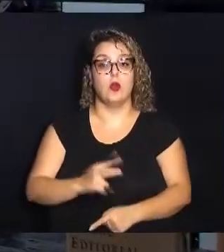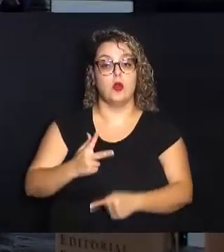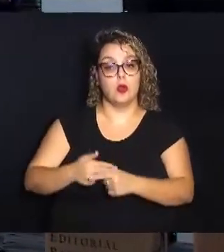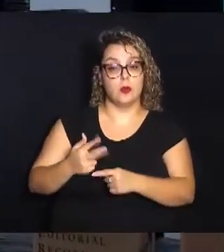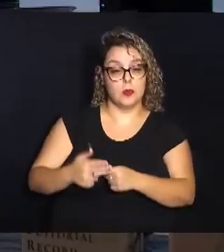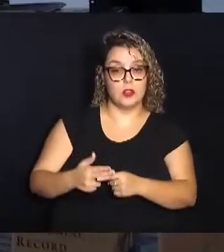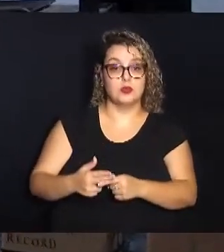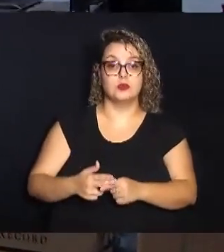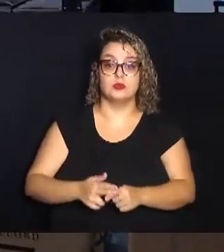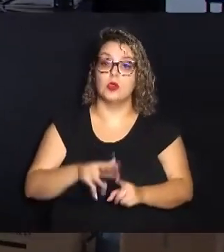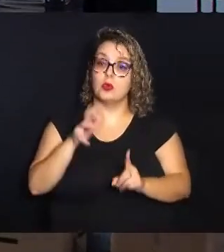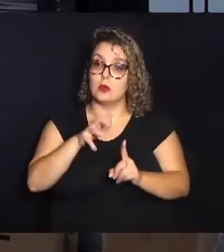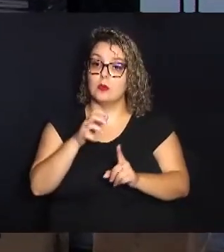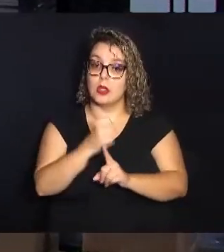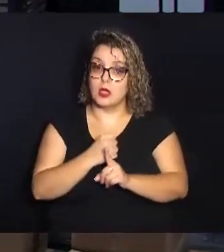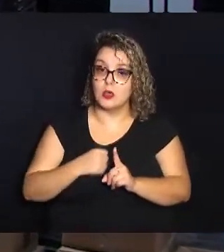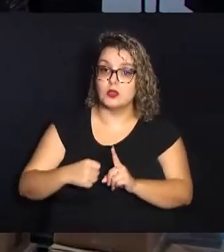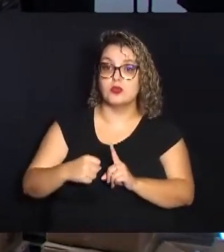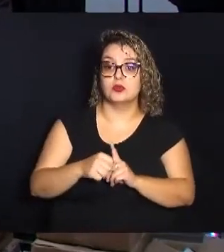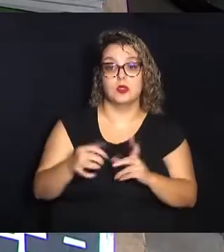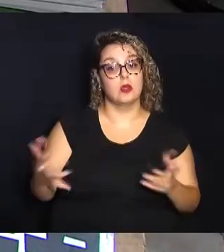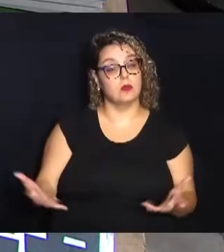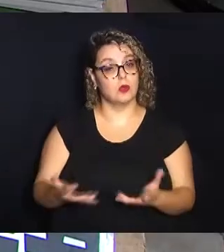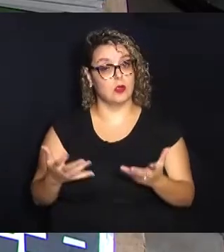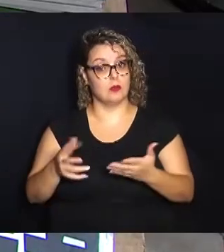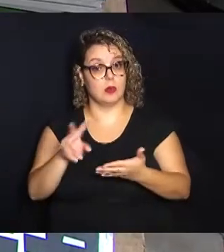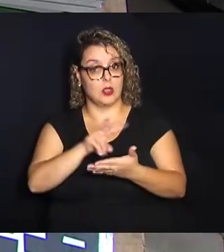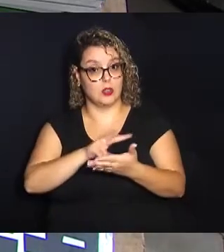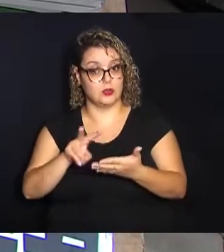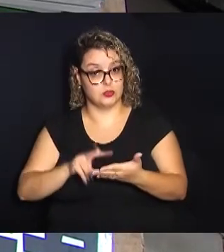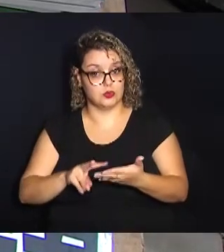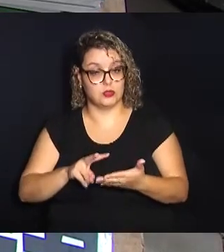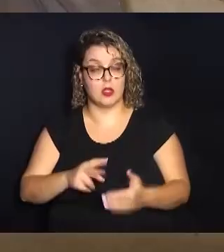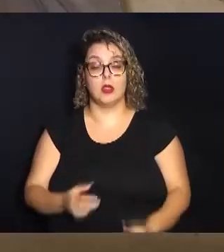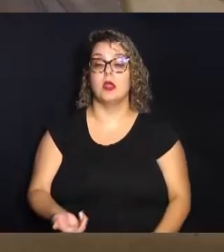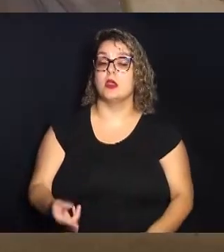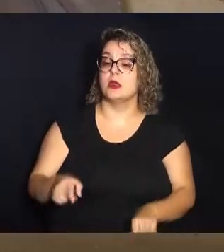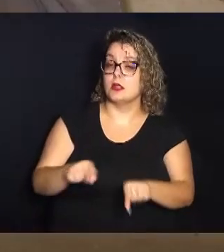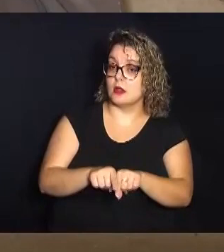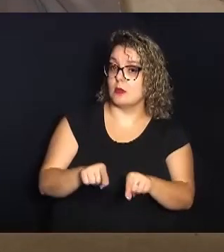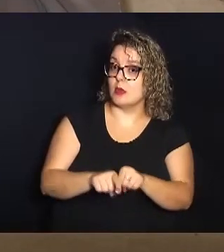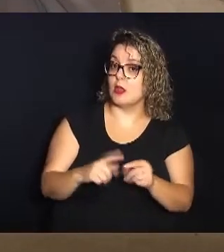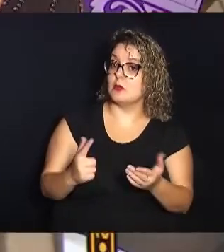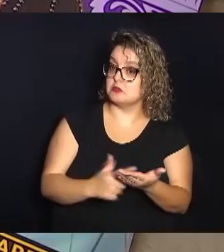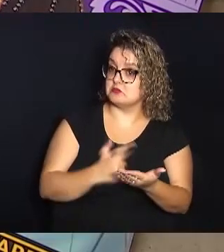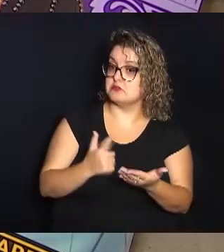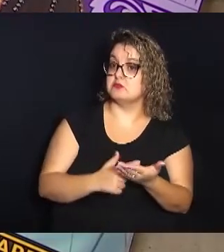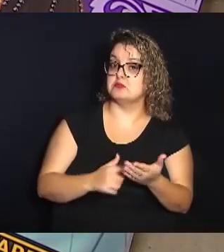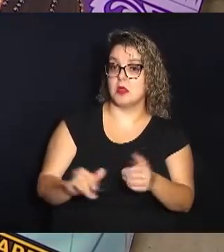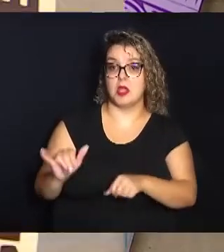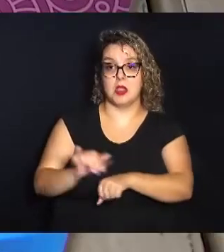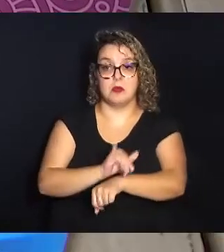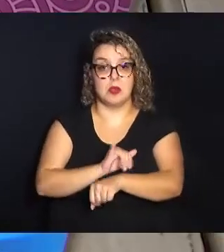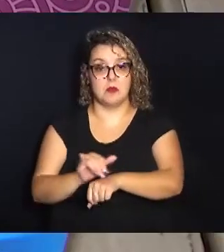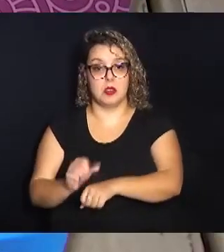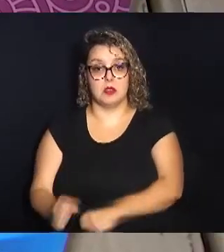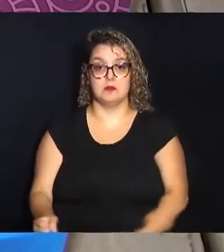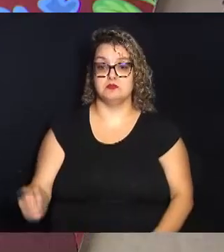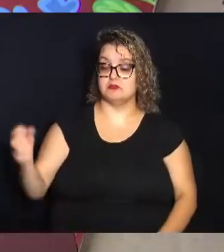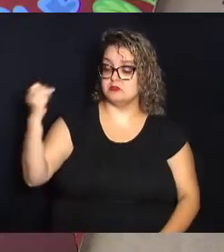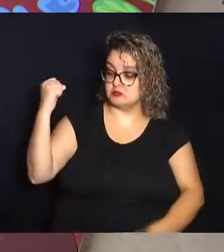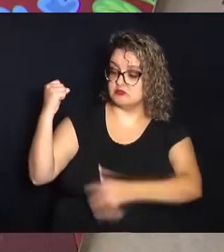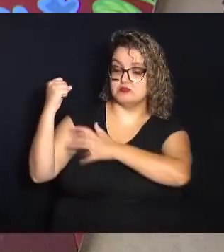uma editora tem gerado um impacto social incentivando a leitura e considerando o livro como ferramenta